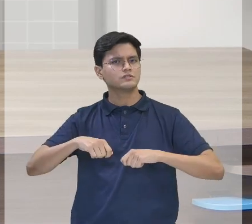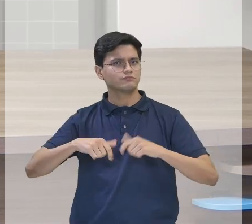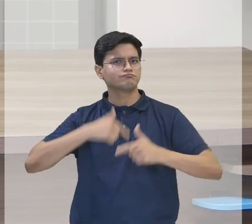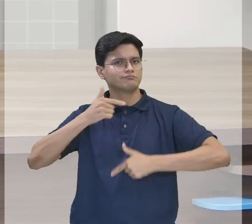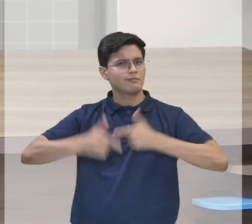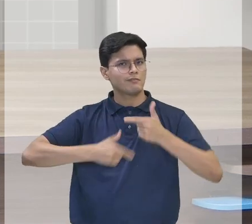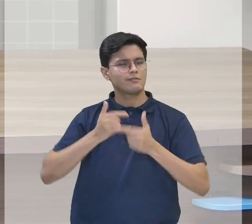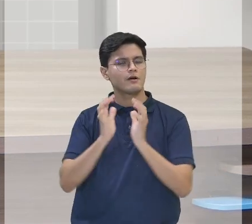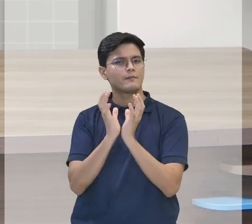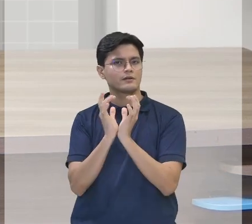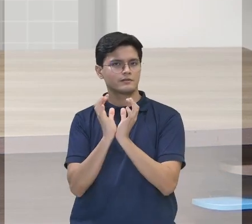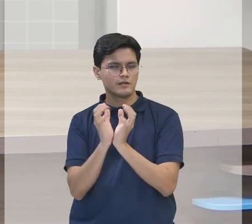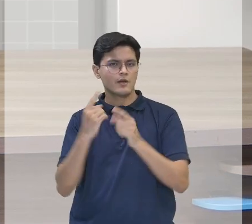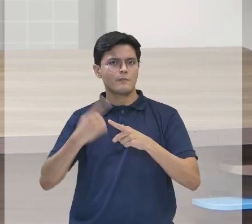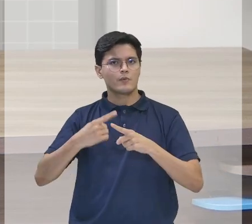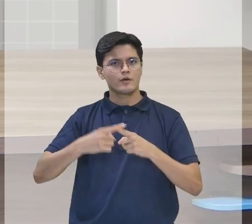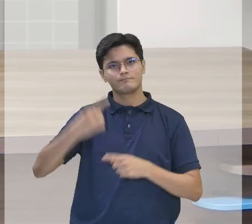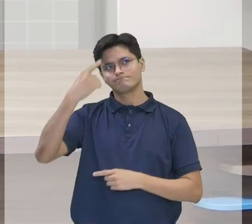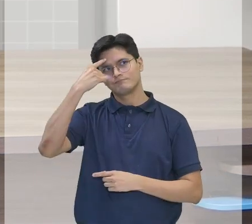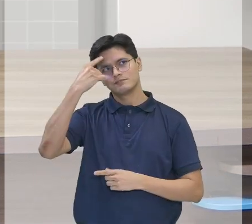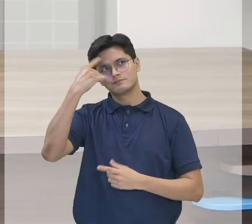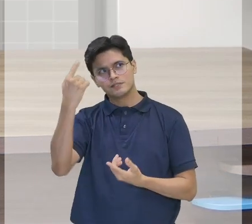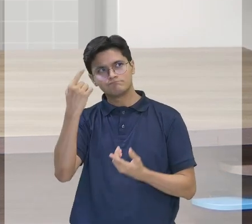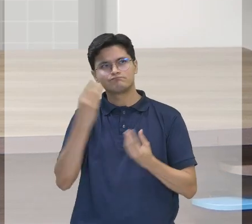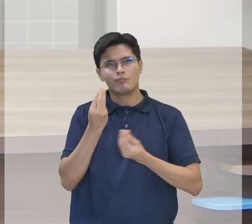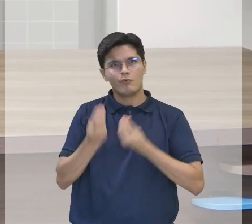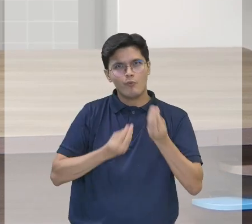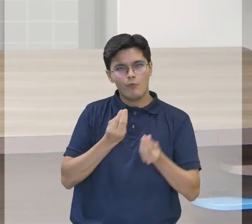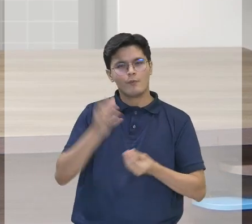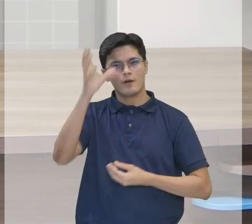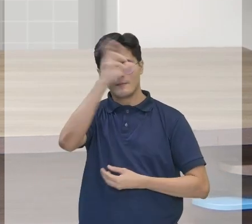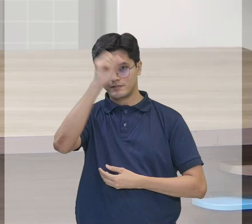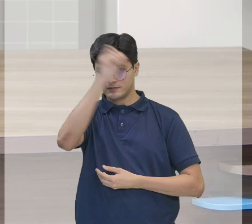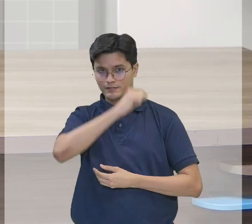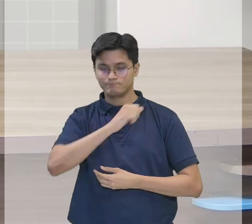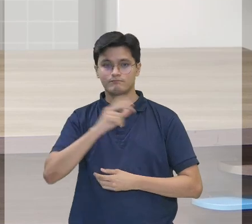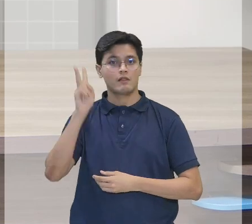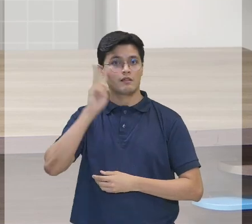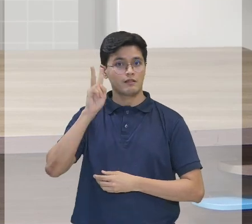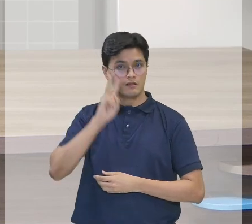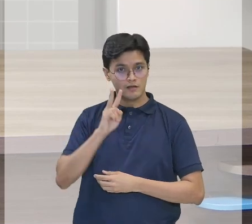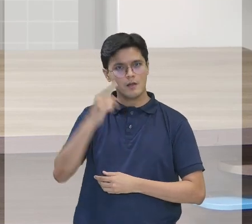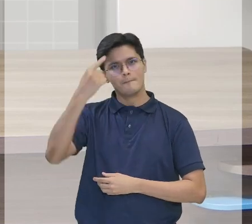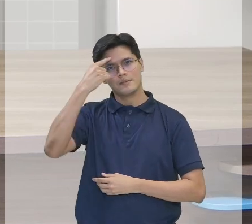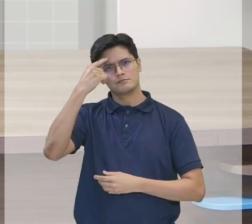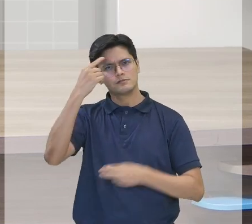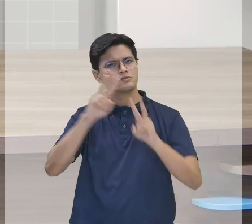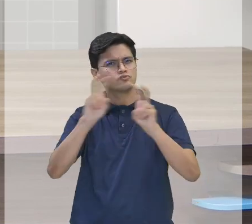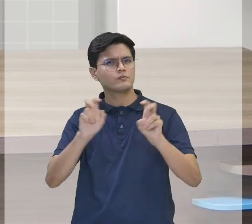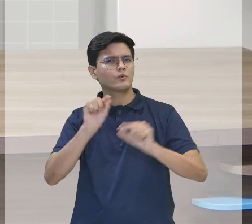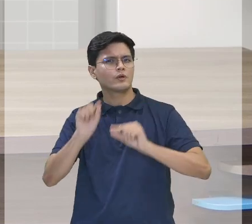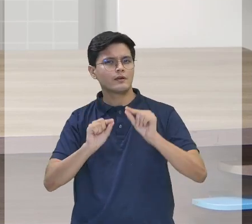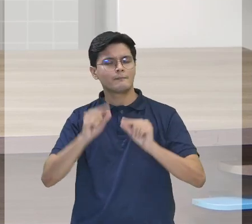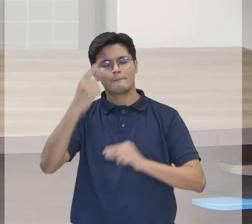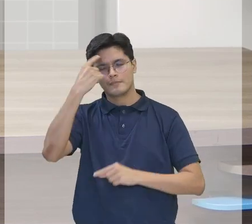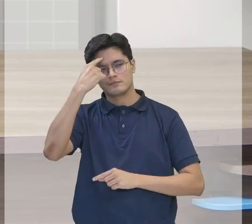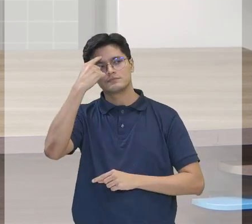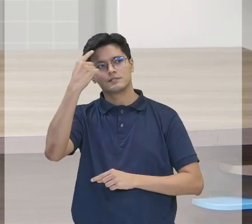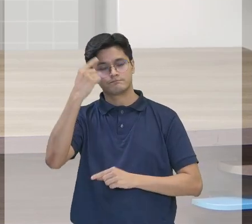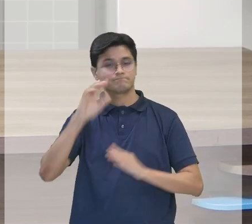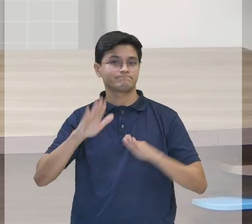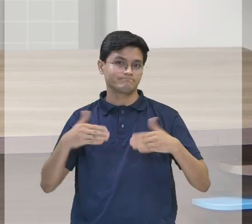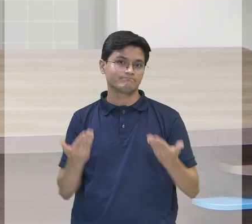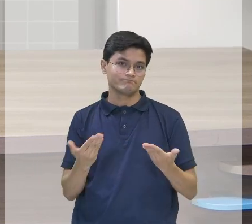sobre a nossa aprendizagem. Quando a gente pensa sobre o pensar, lembra? E quando a gente pensa sobre a nossa aprendizagem, a gente está falando